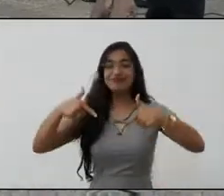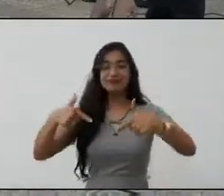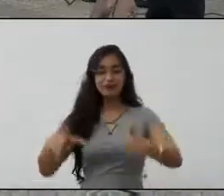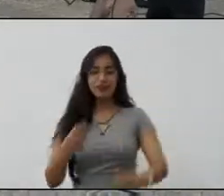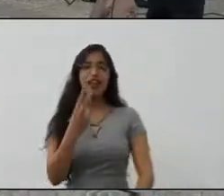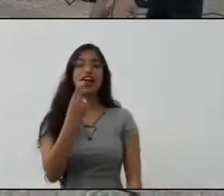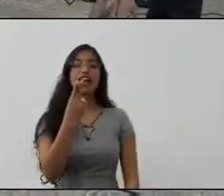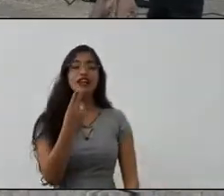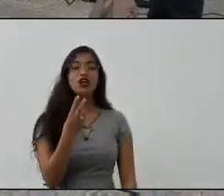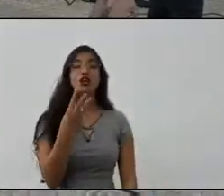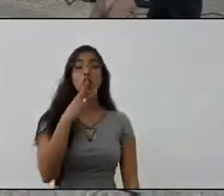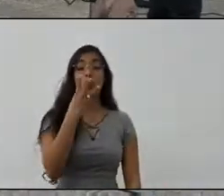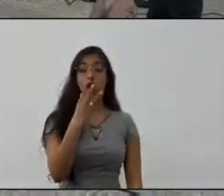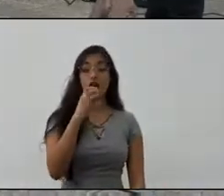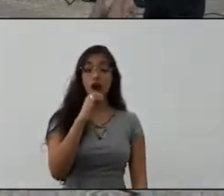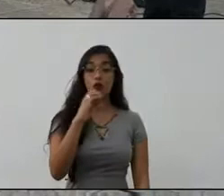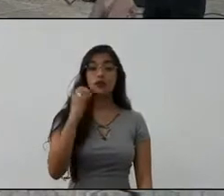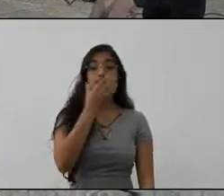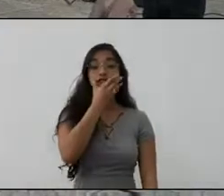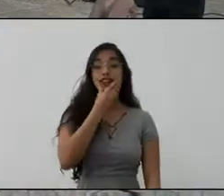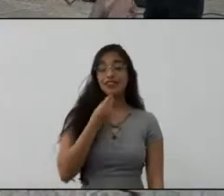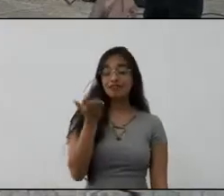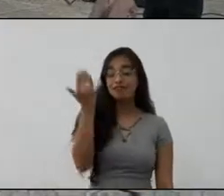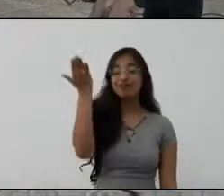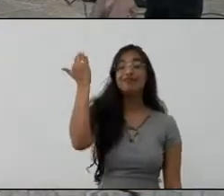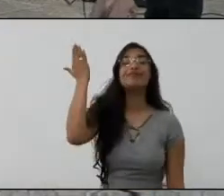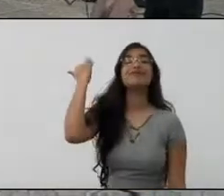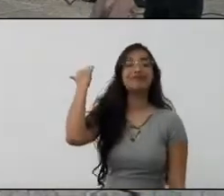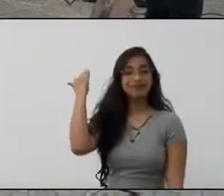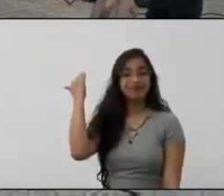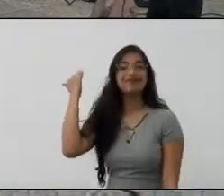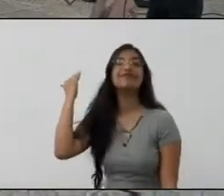a lutar como os